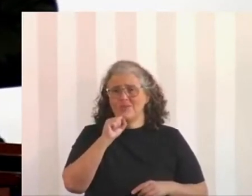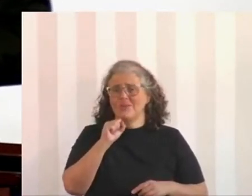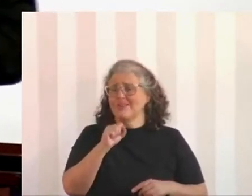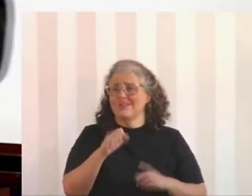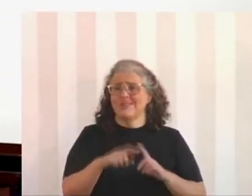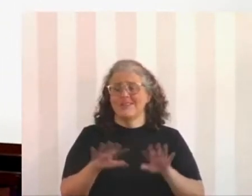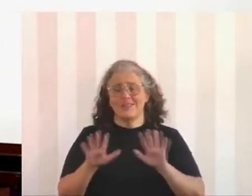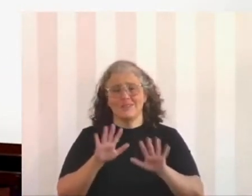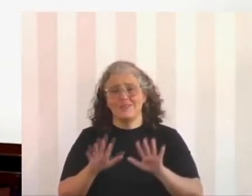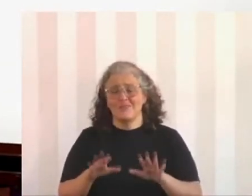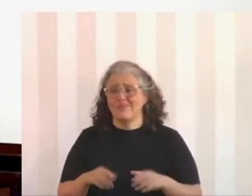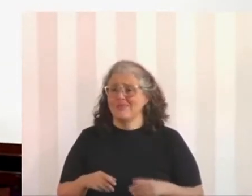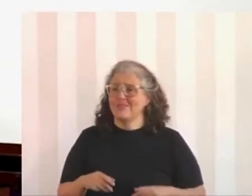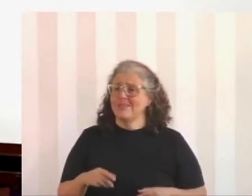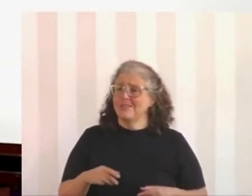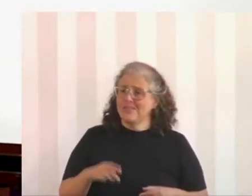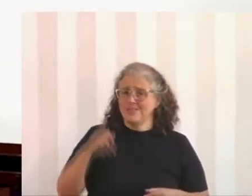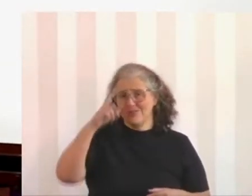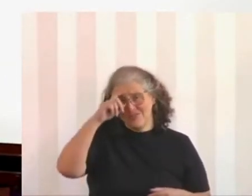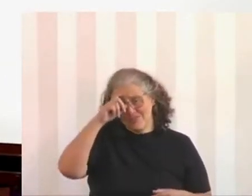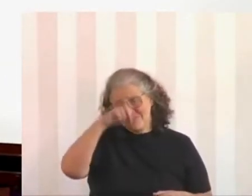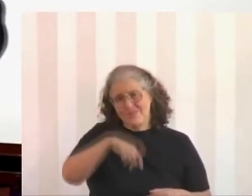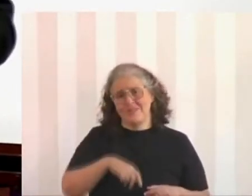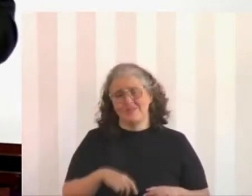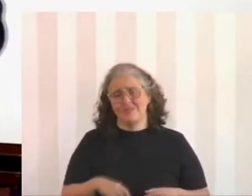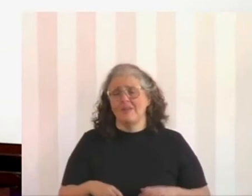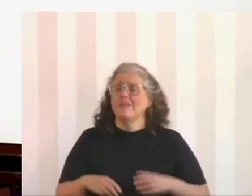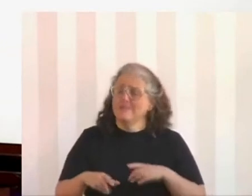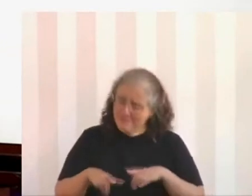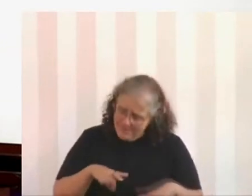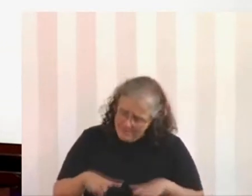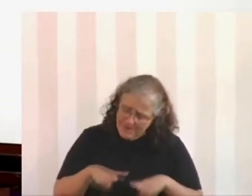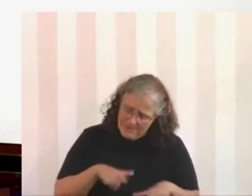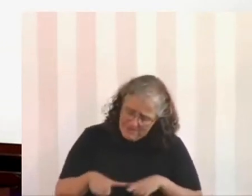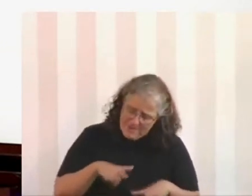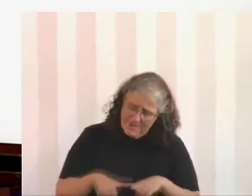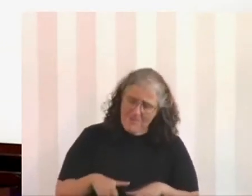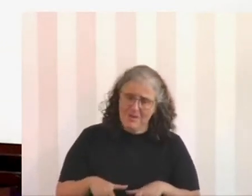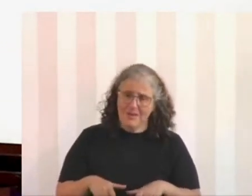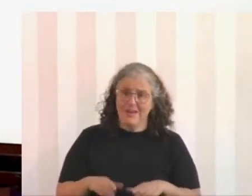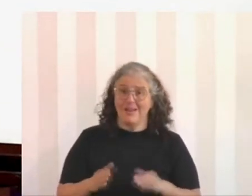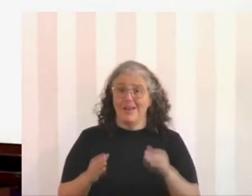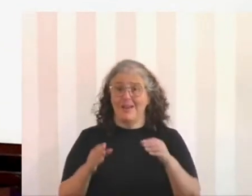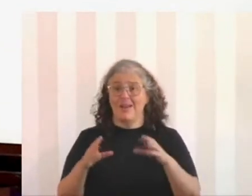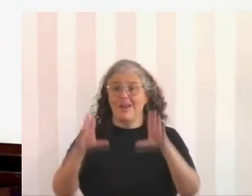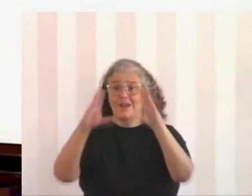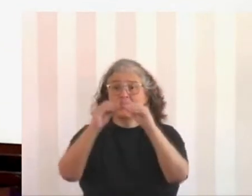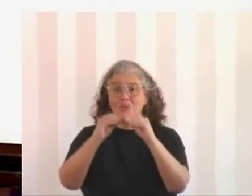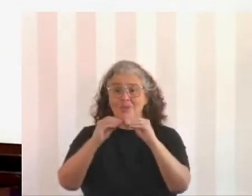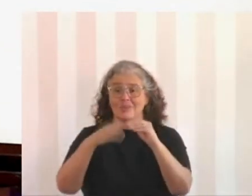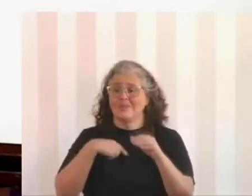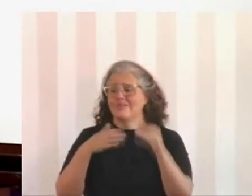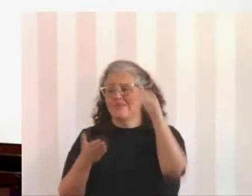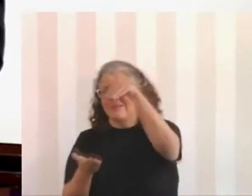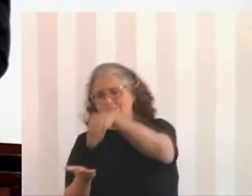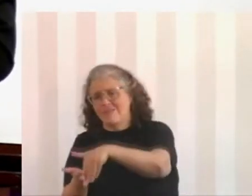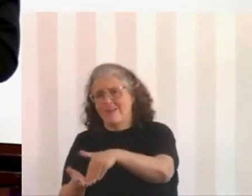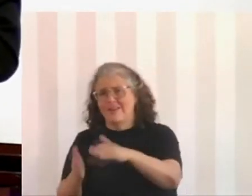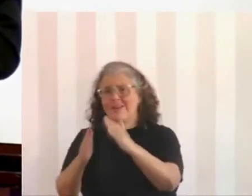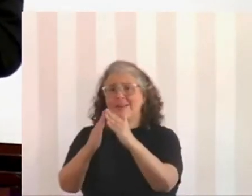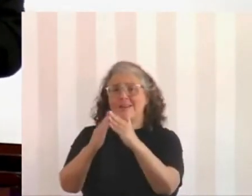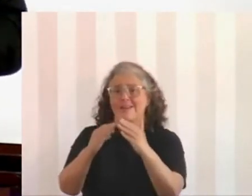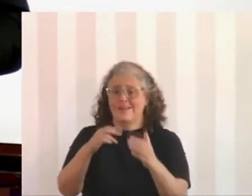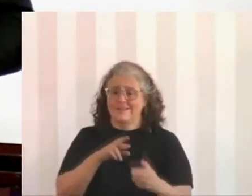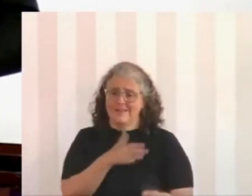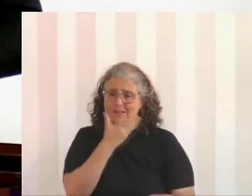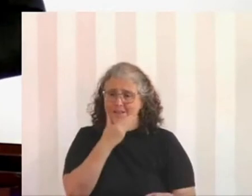Mas quando nós paramos para arrumar as nossas justificativas, você pode ter certeza, a sua justificativa ou é egoísta ou é orgulhosa. Você